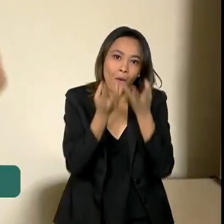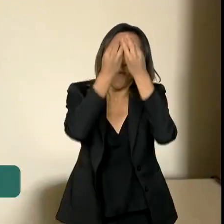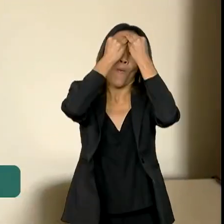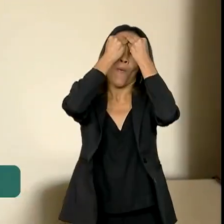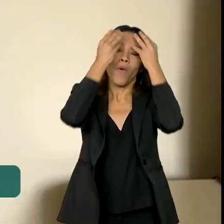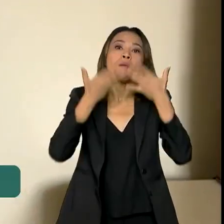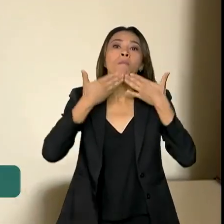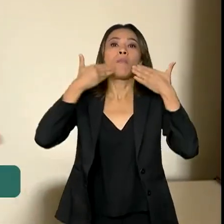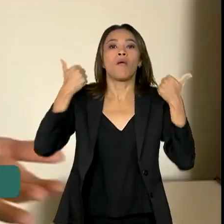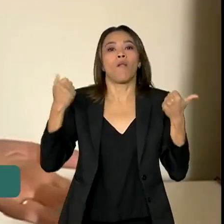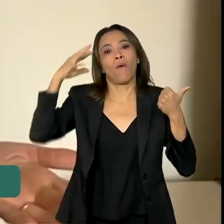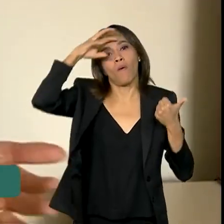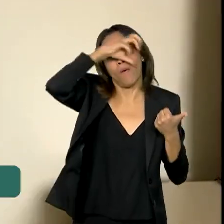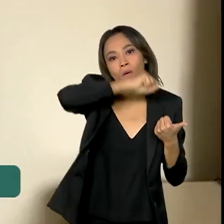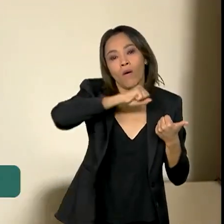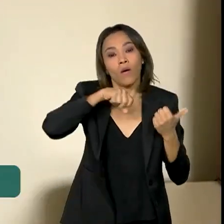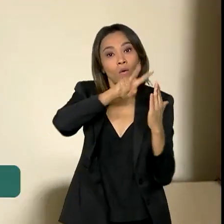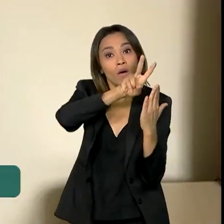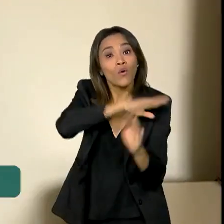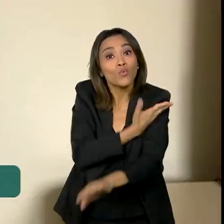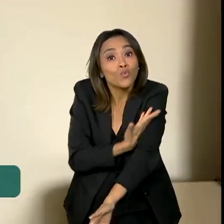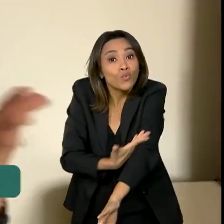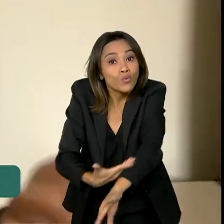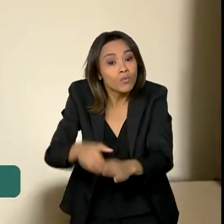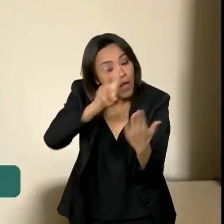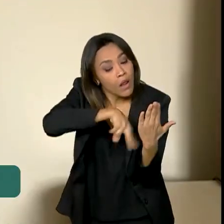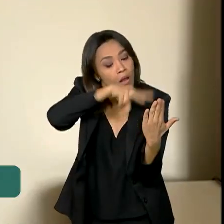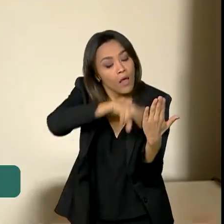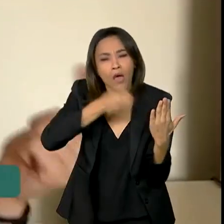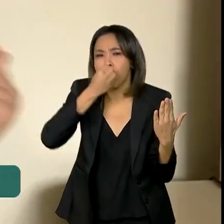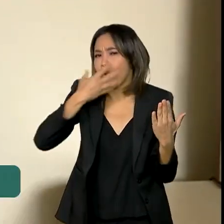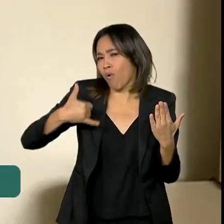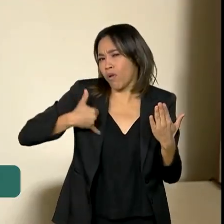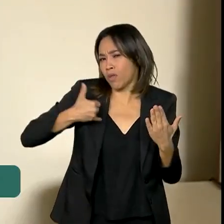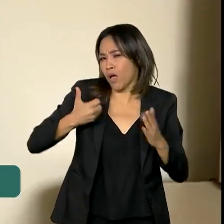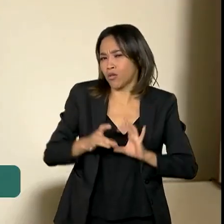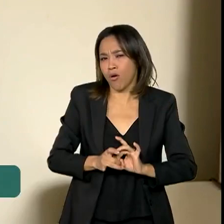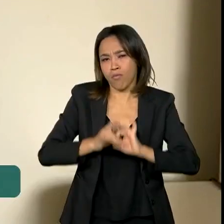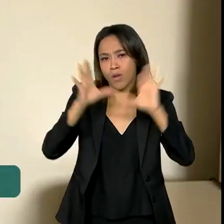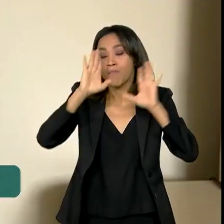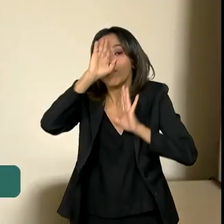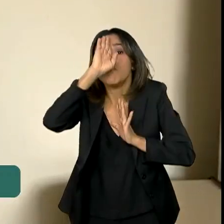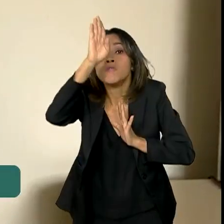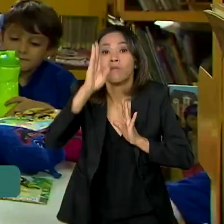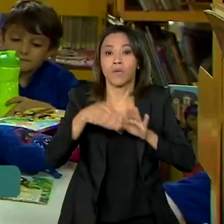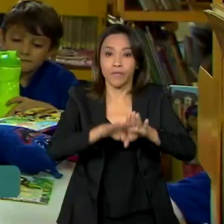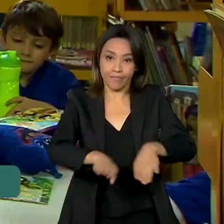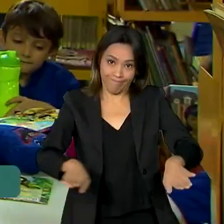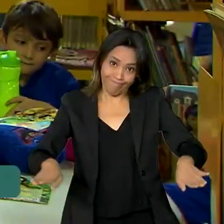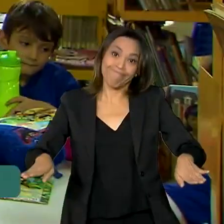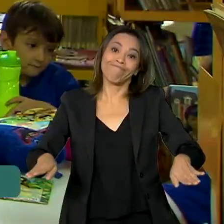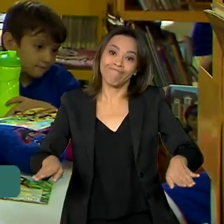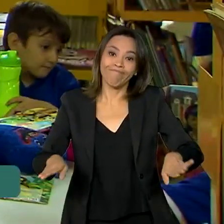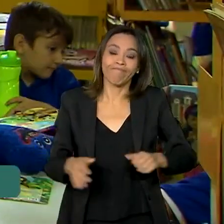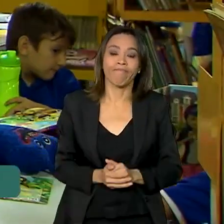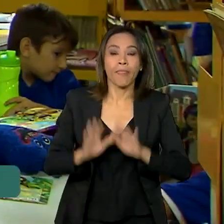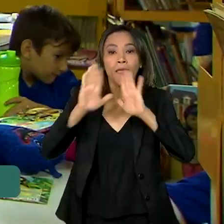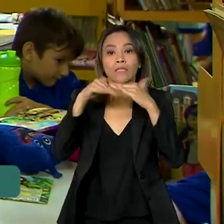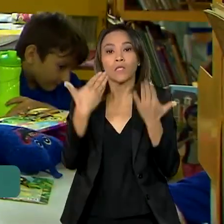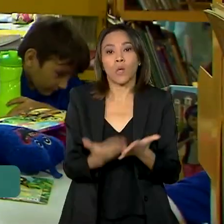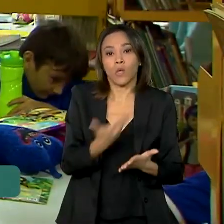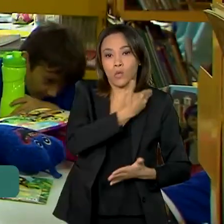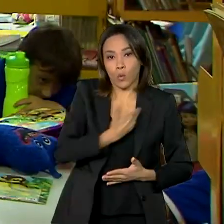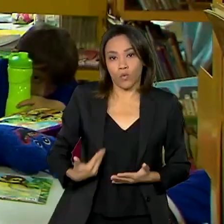então o hábito da leitura ele vai ser bom em todas as idades, mas principalmente nas crianças pequenas. Para que as escolas